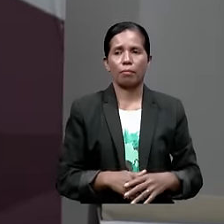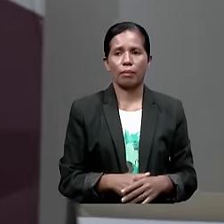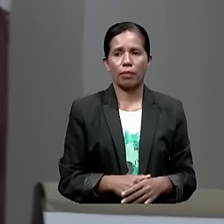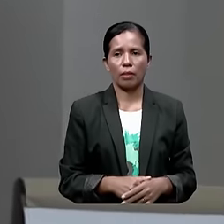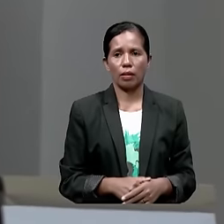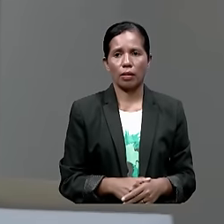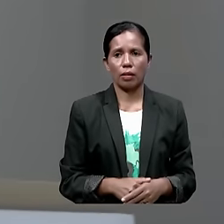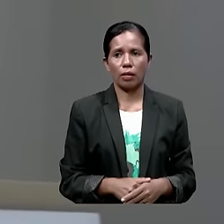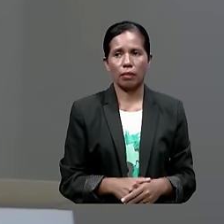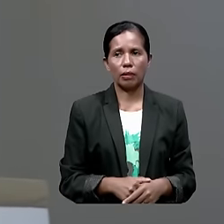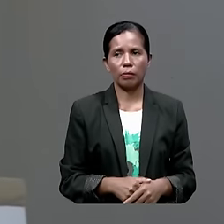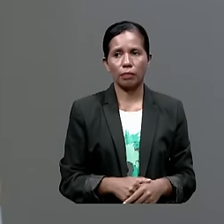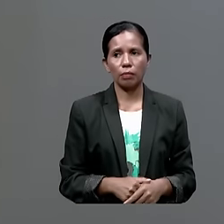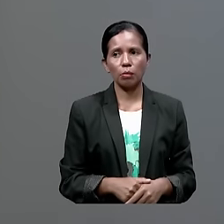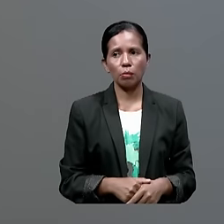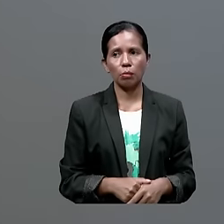Lari.